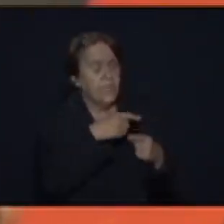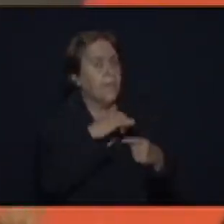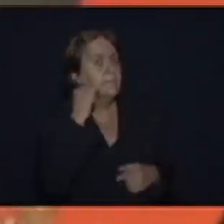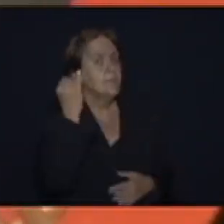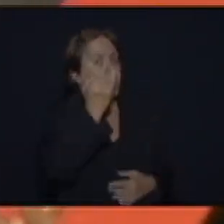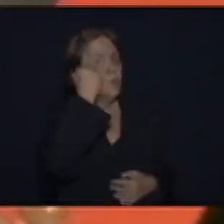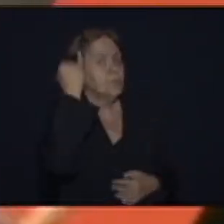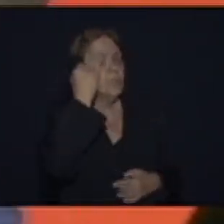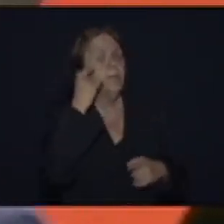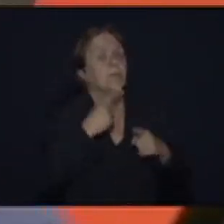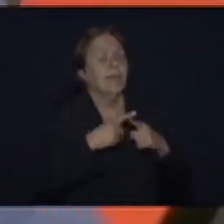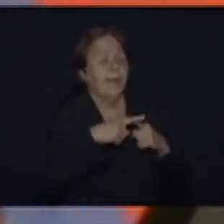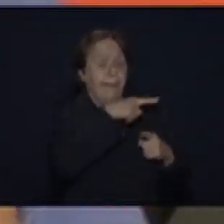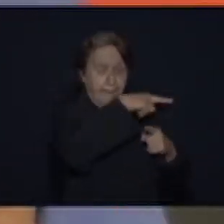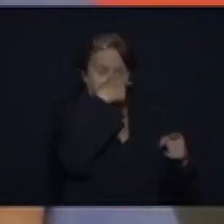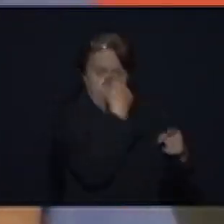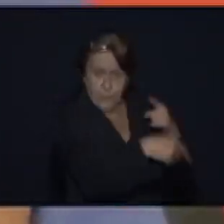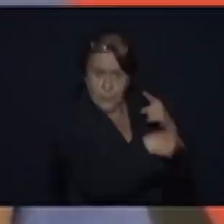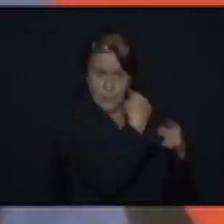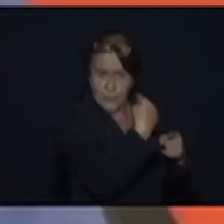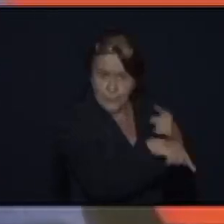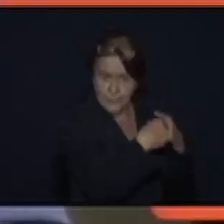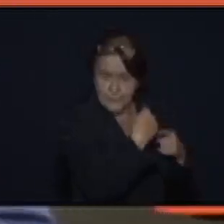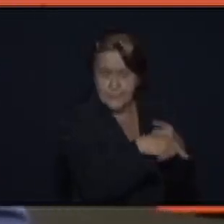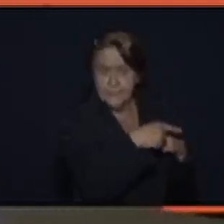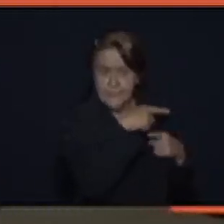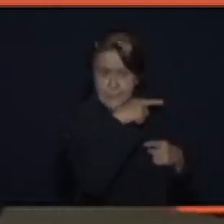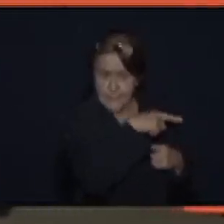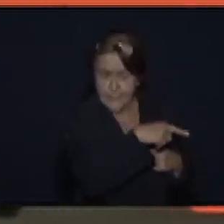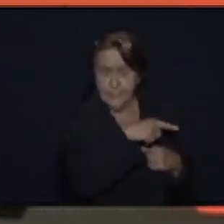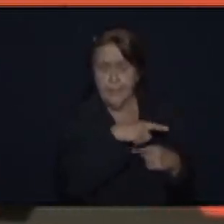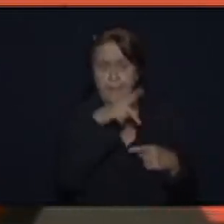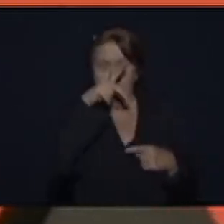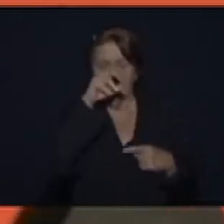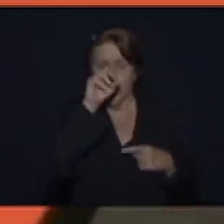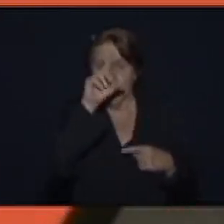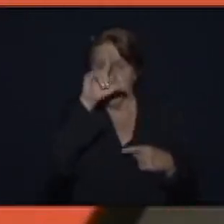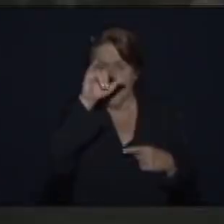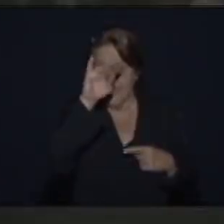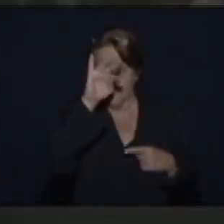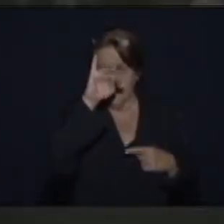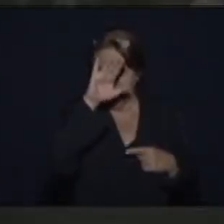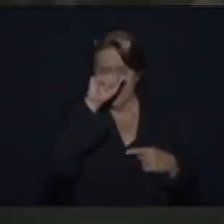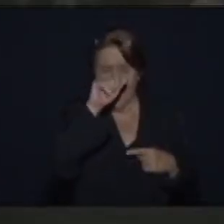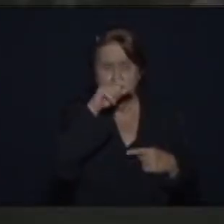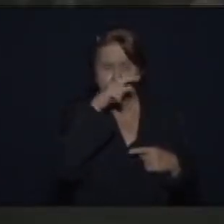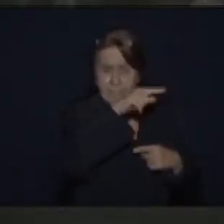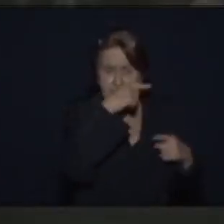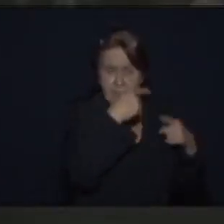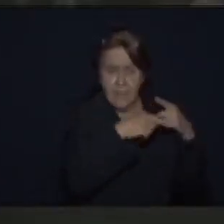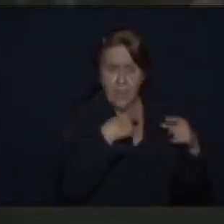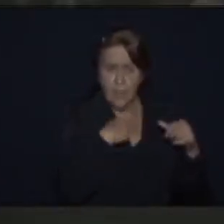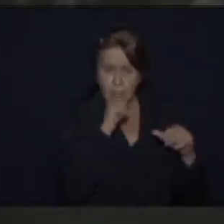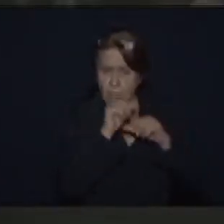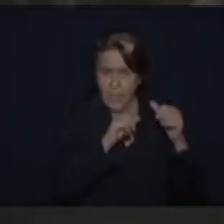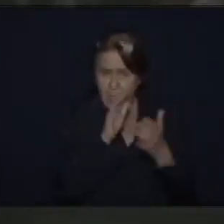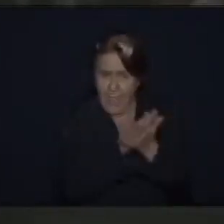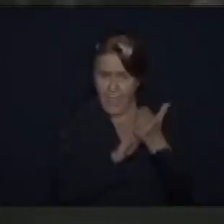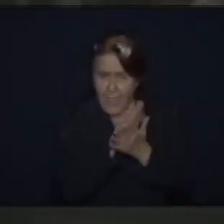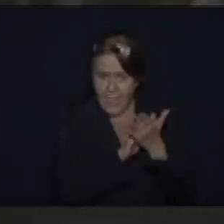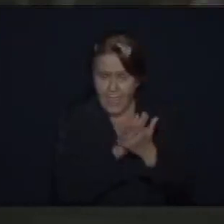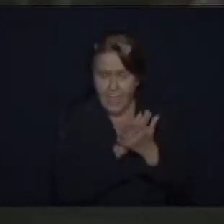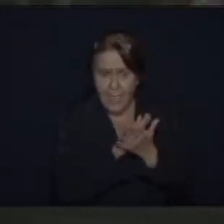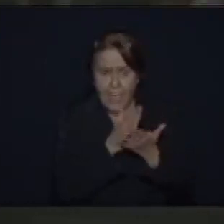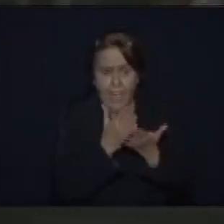é o que rege a nossa vida se nós não desenvolvemos com a política nós estamos delegando a tarefa mais importante para a vida de